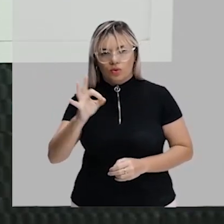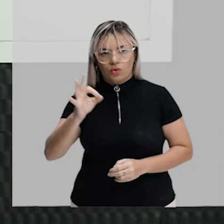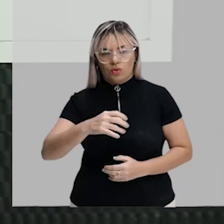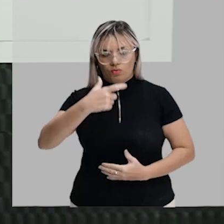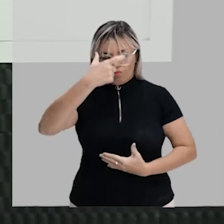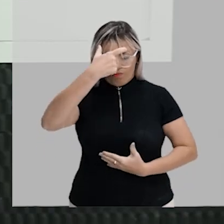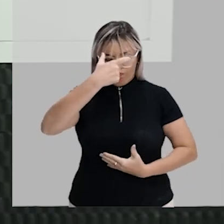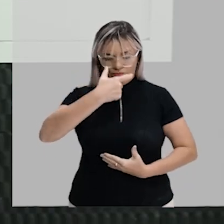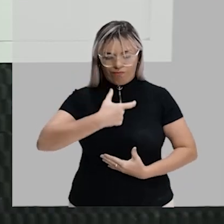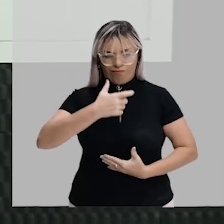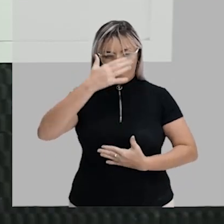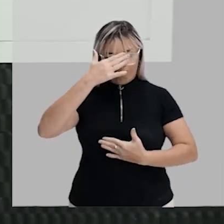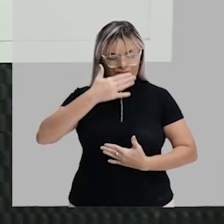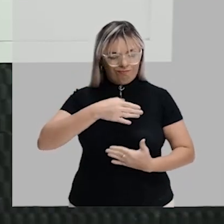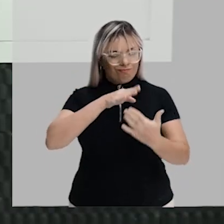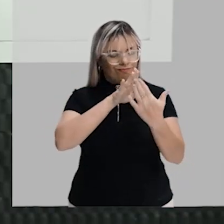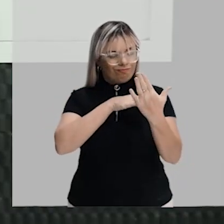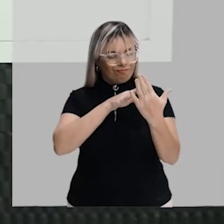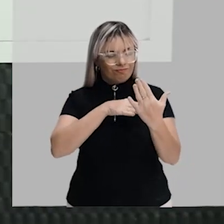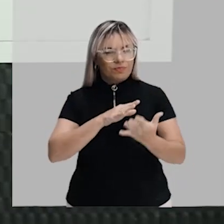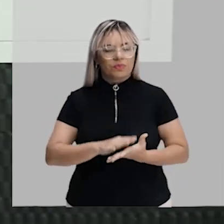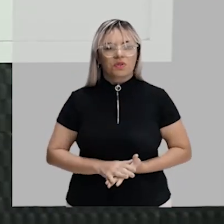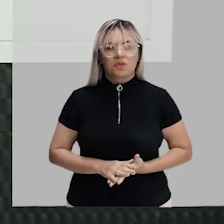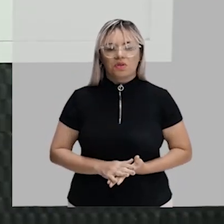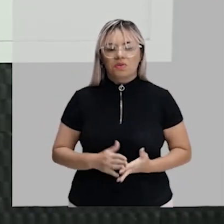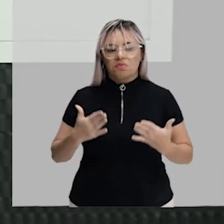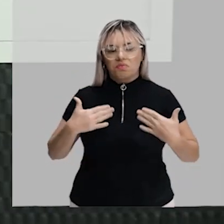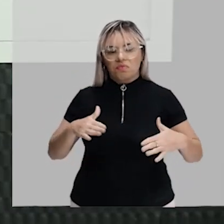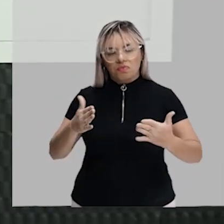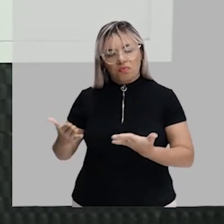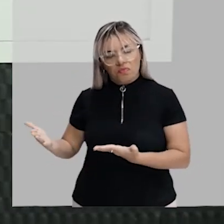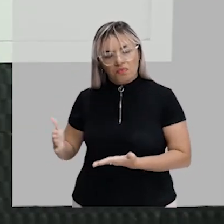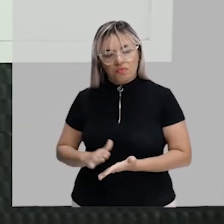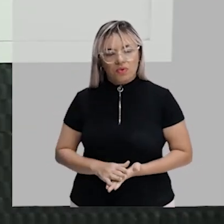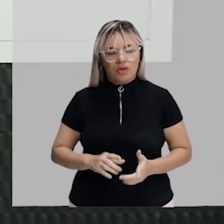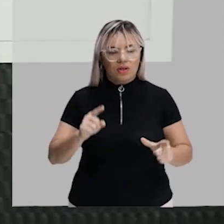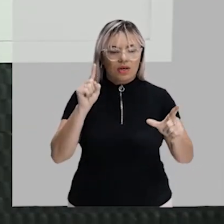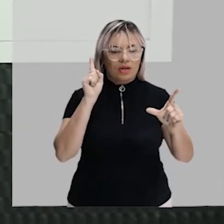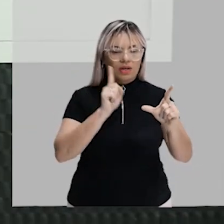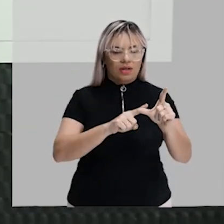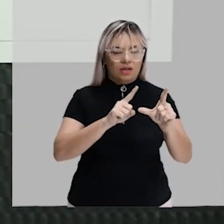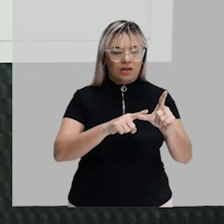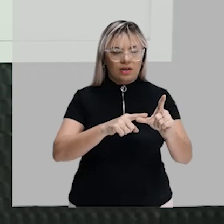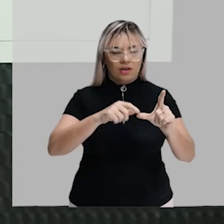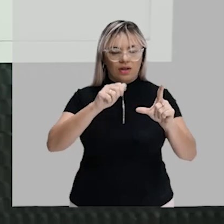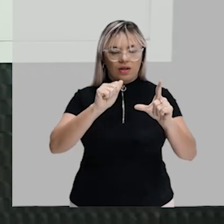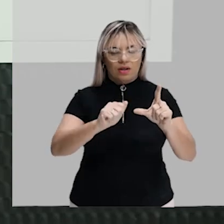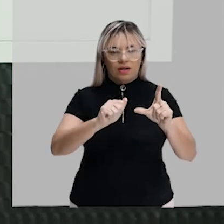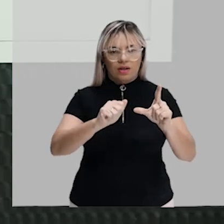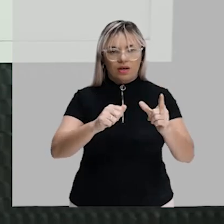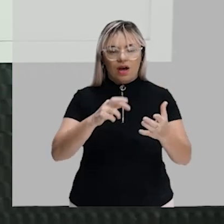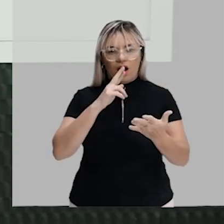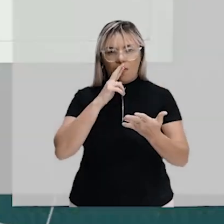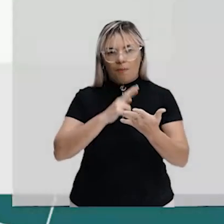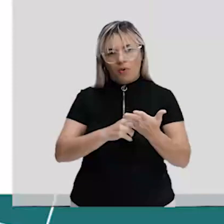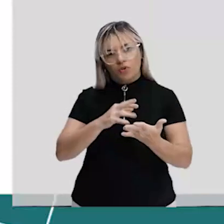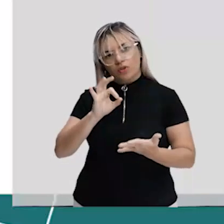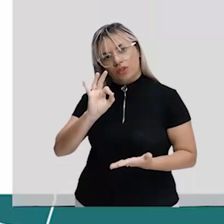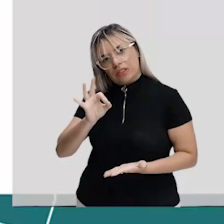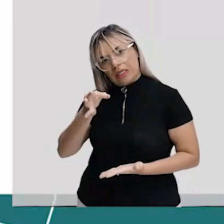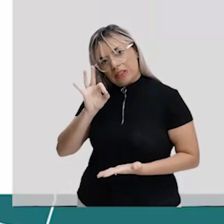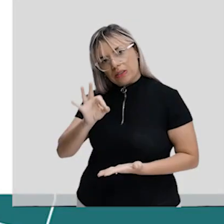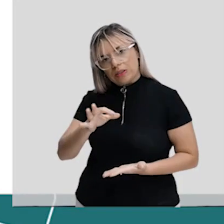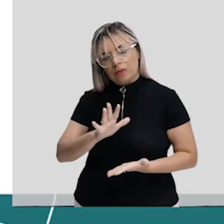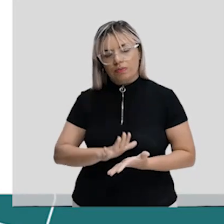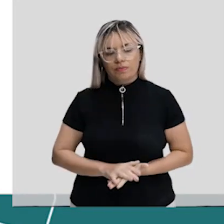apresentação. Beleza? Então, questão tranquila, né? Resposta correta aí, letra A.